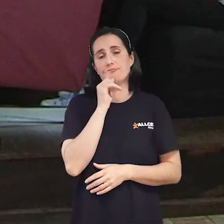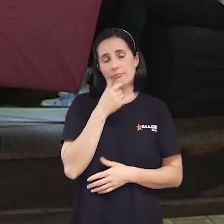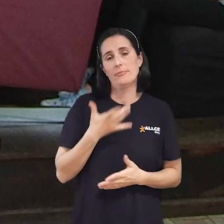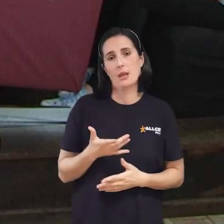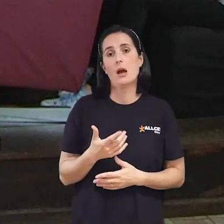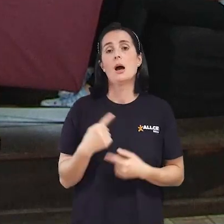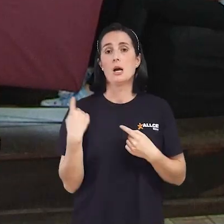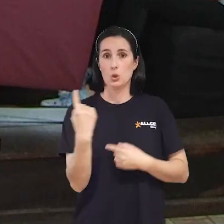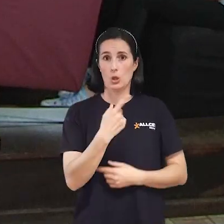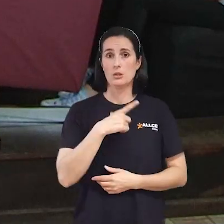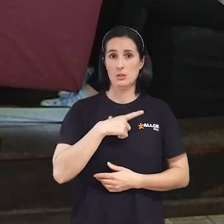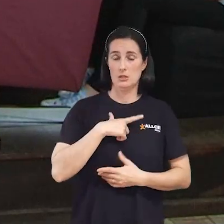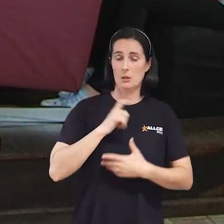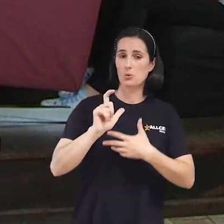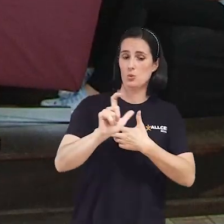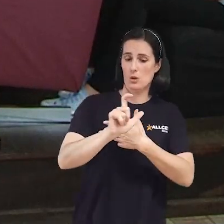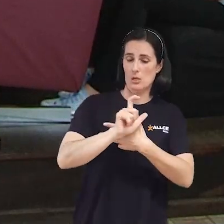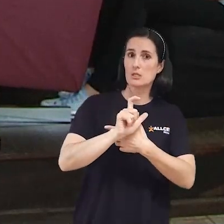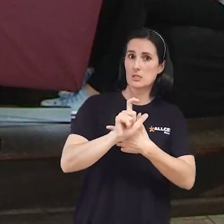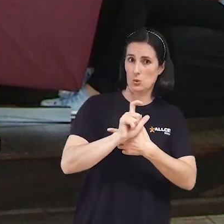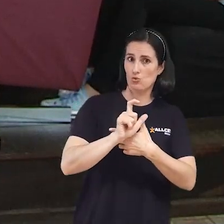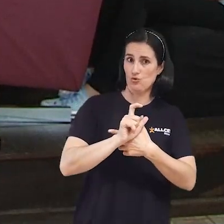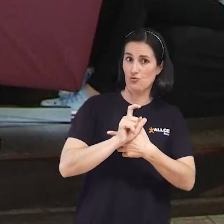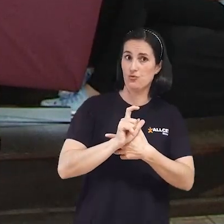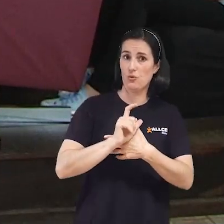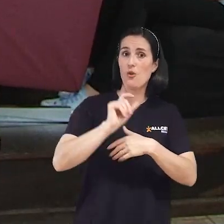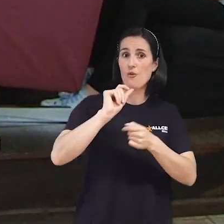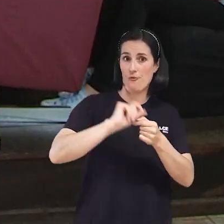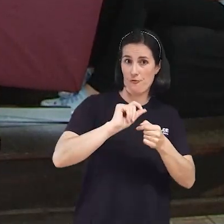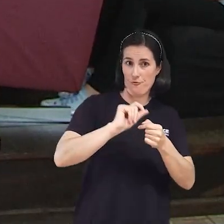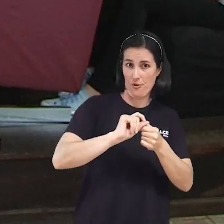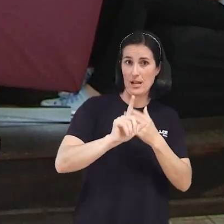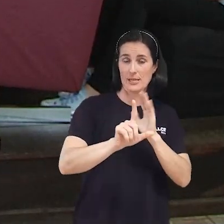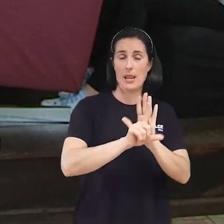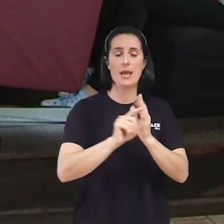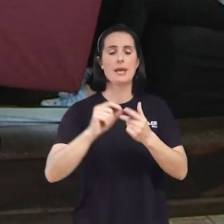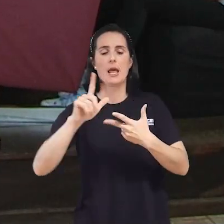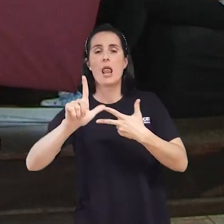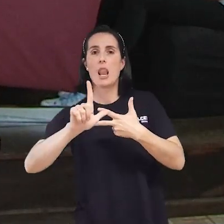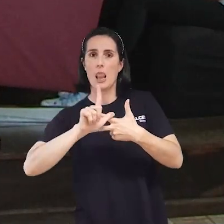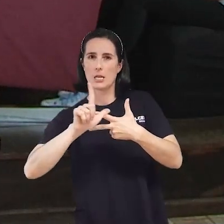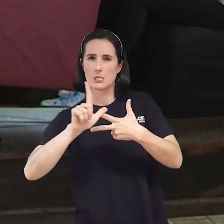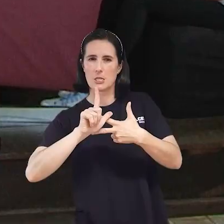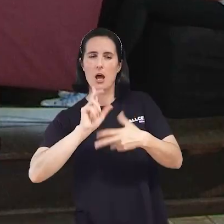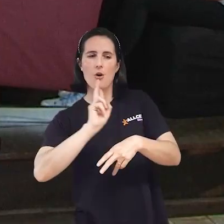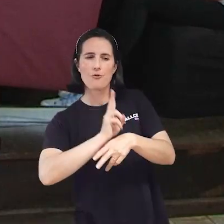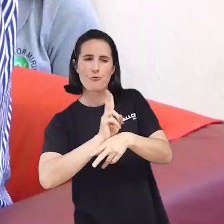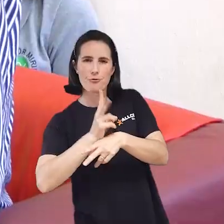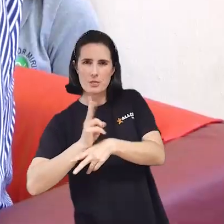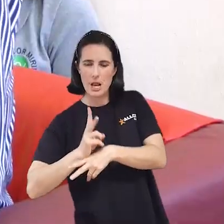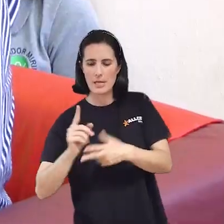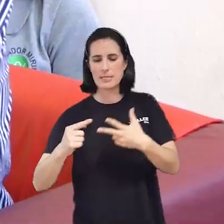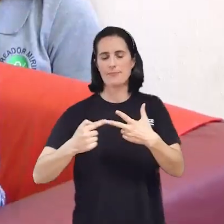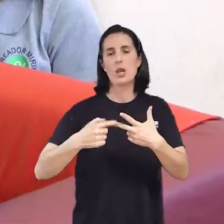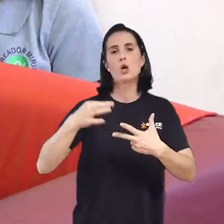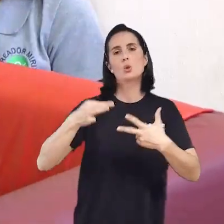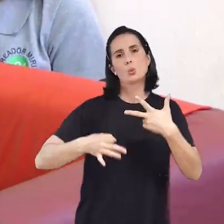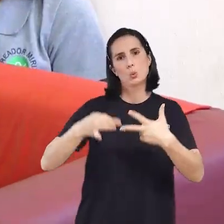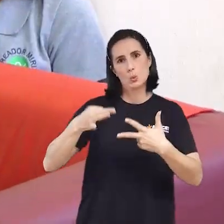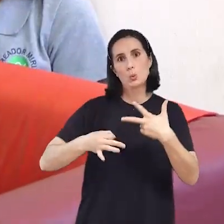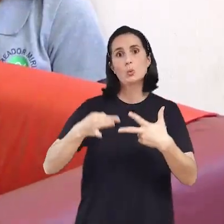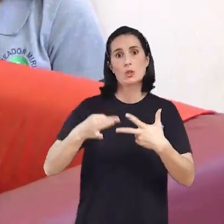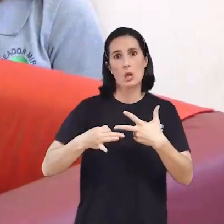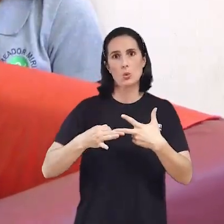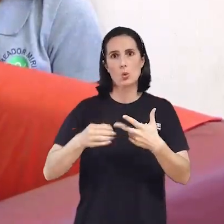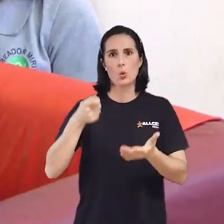Vereador não é milagreiro, e vocês vão aprender isso, que quem sabe as proposições de vocês lá no plenário, vocês não